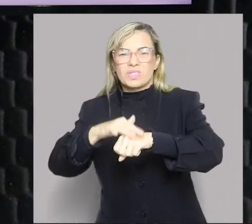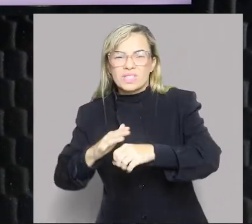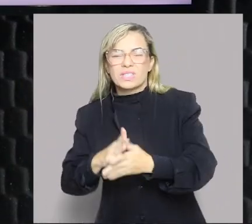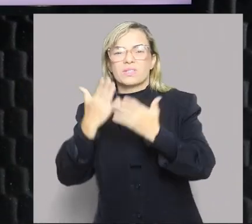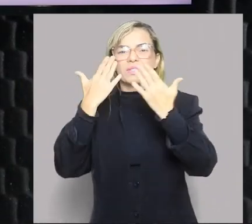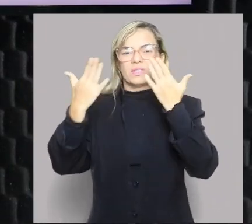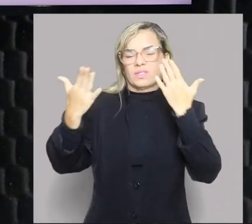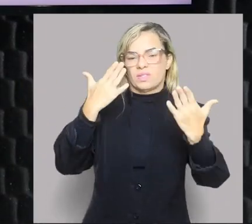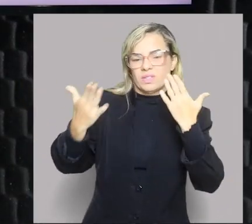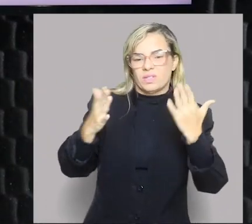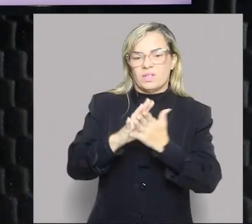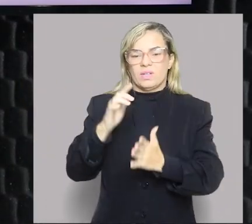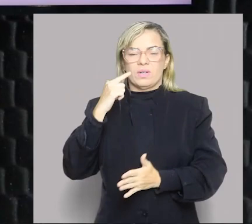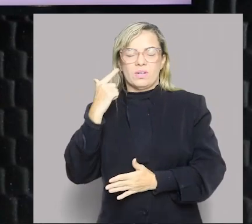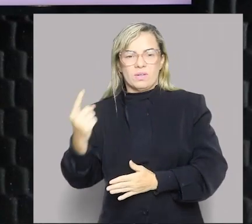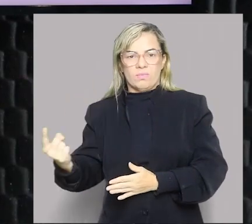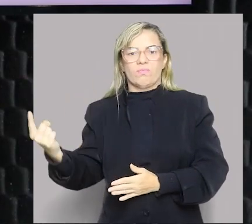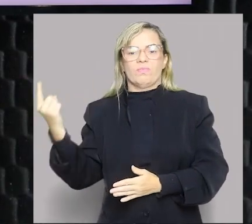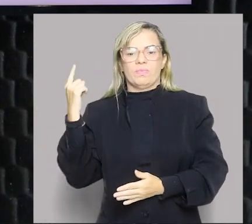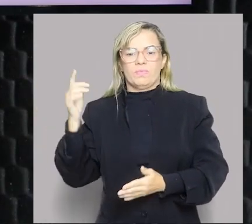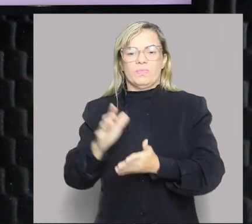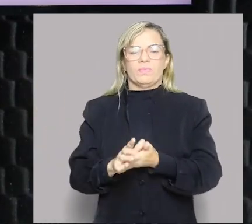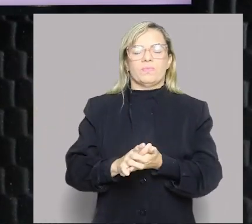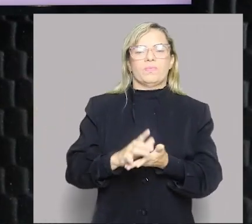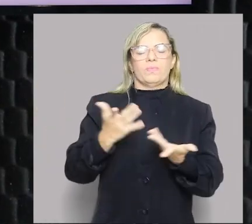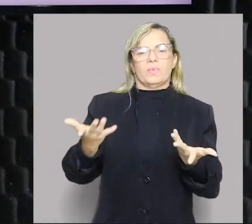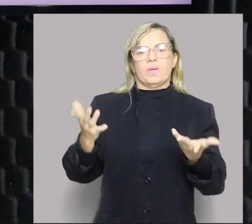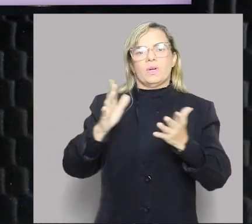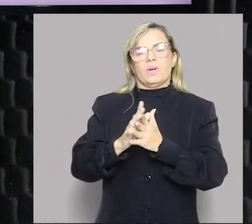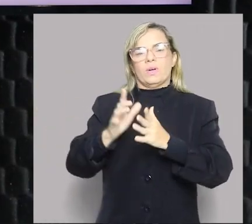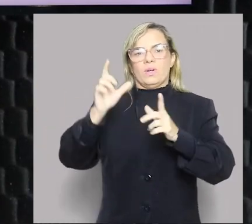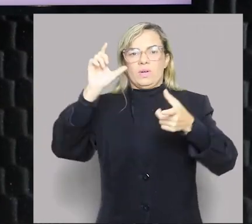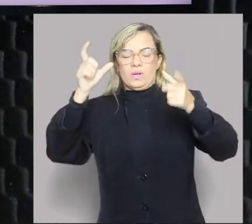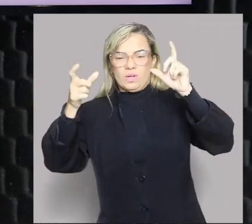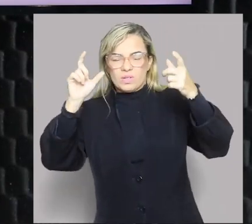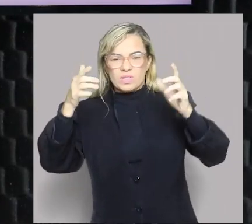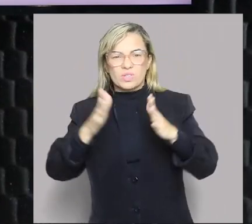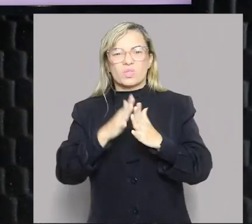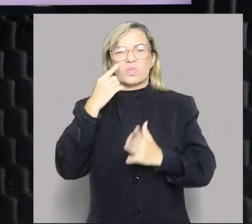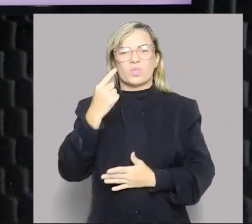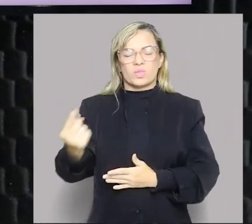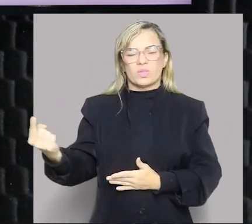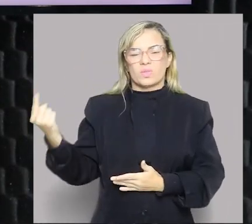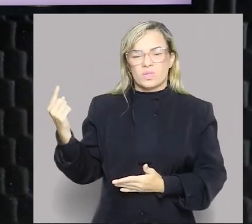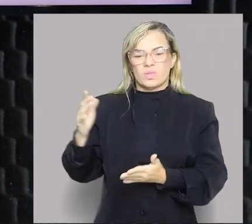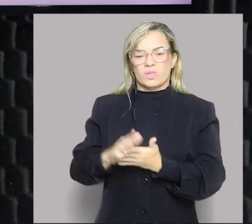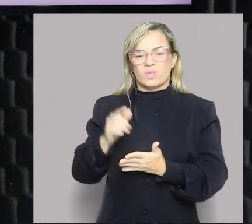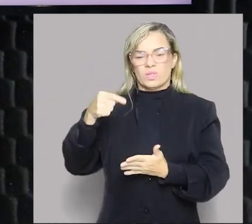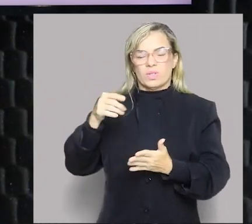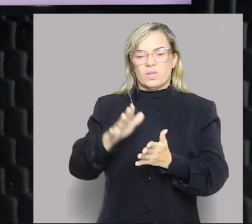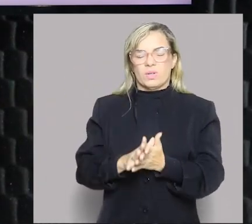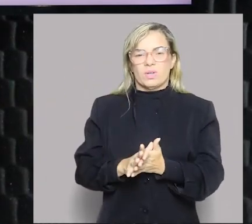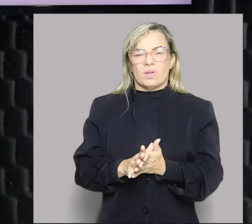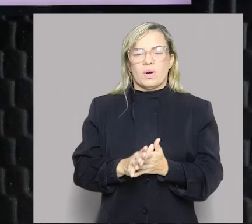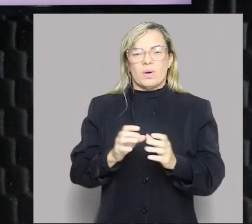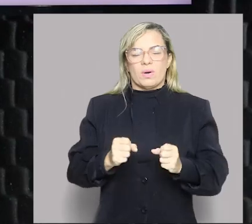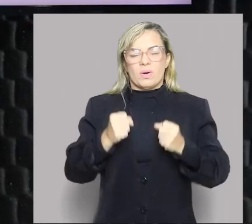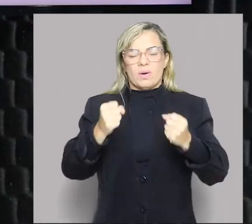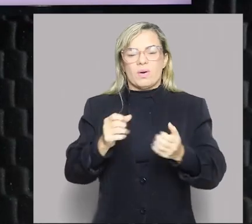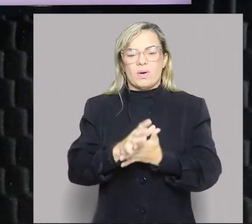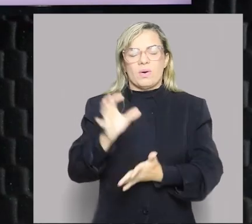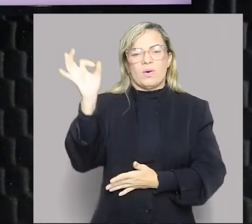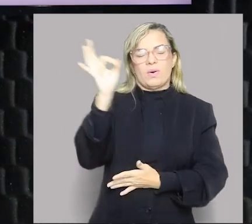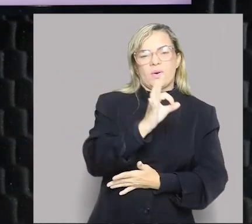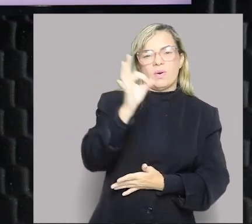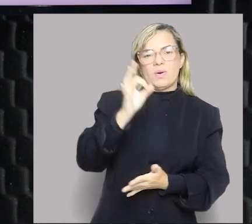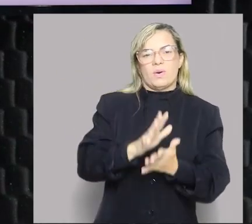síndrome, certo? Dando orientações para o leitor sobre como isso atinge um percentual, né, da população